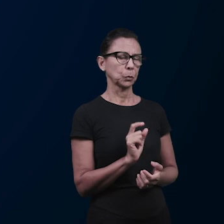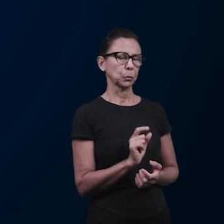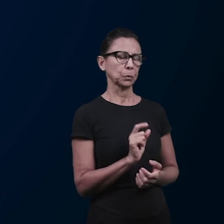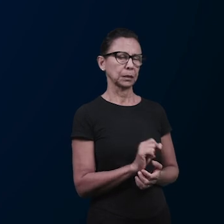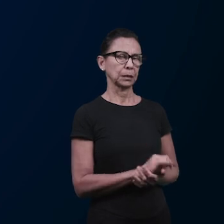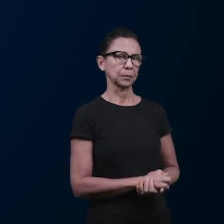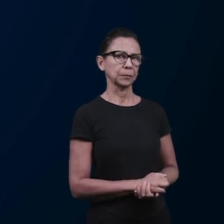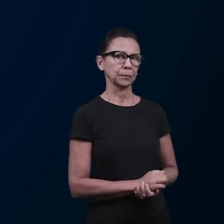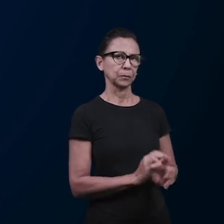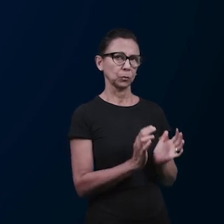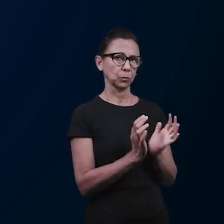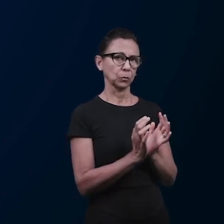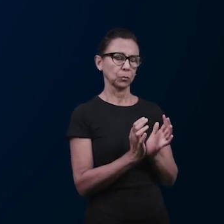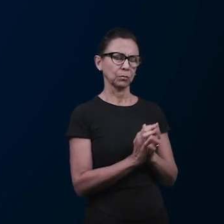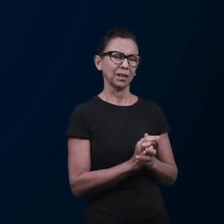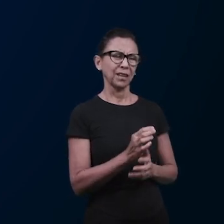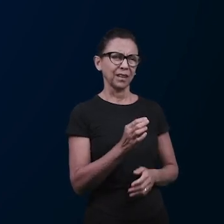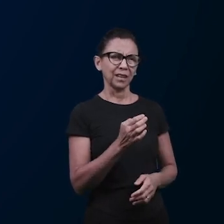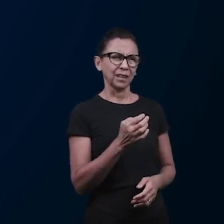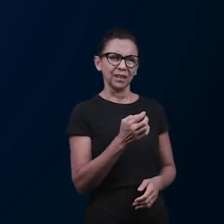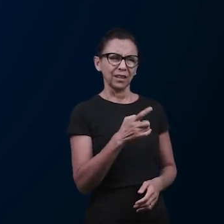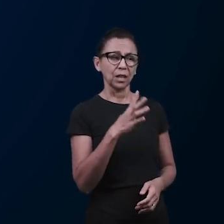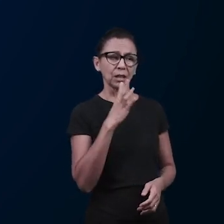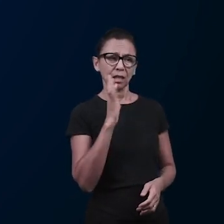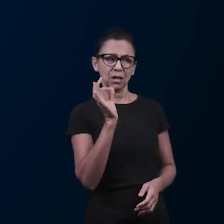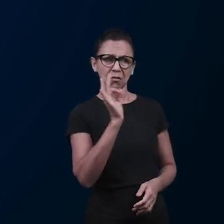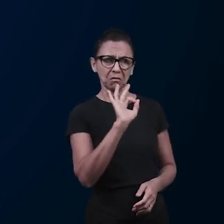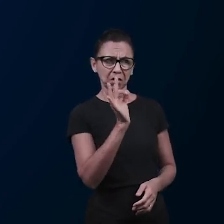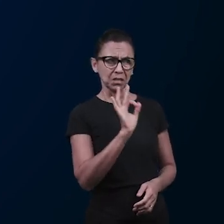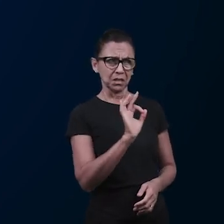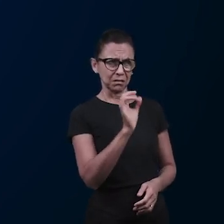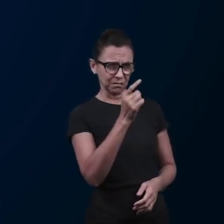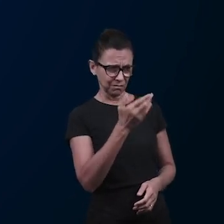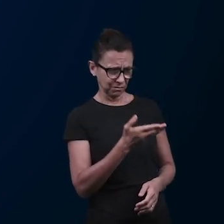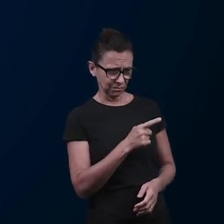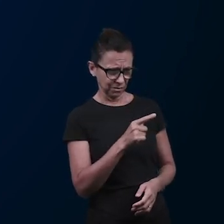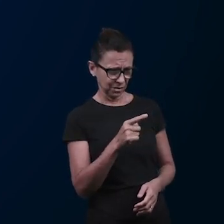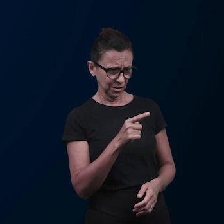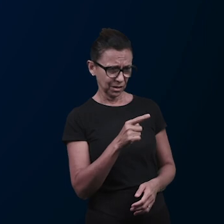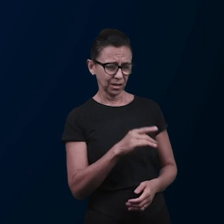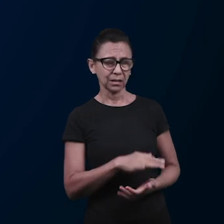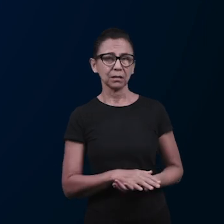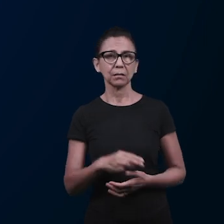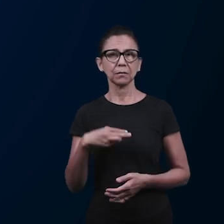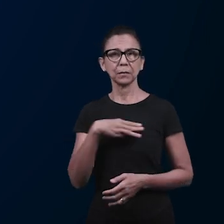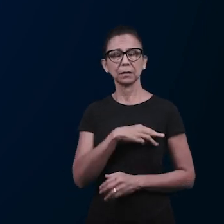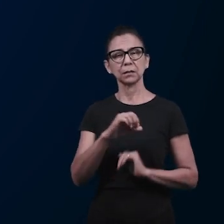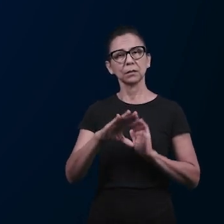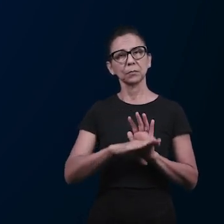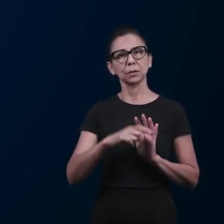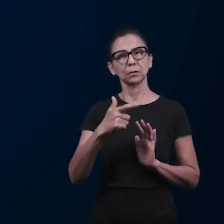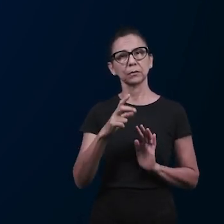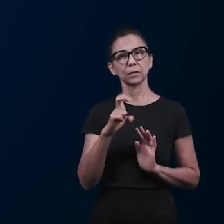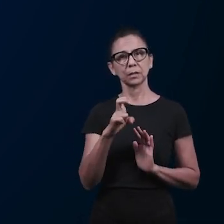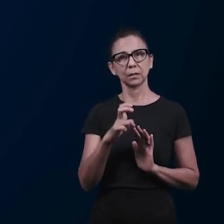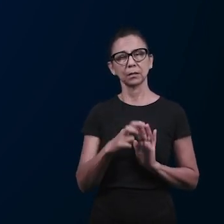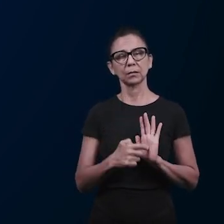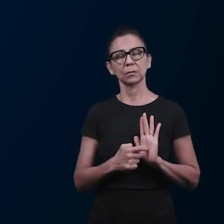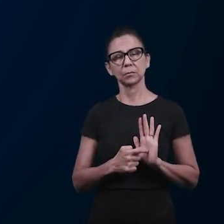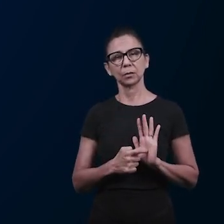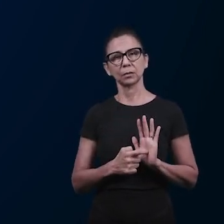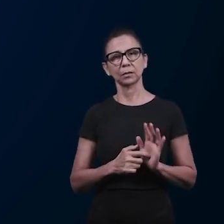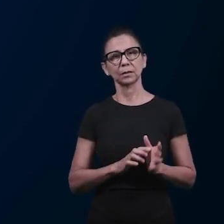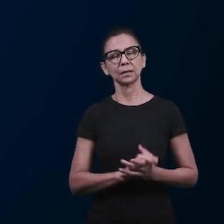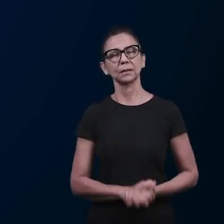foi que ele não as conhecia, conforme nós podemos ler em Mateus capítulo 25, no verso